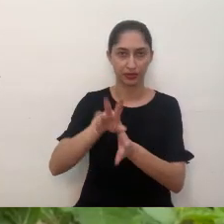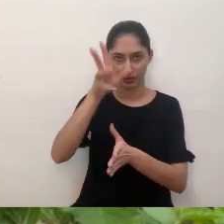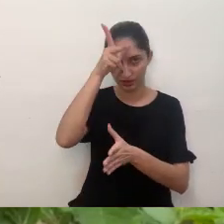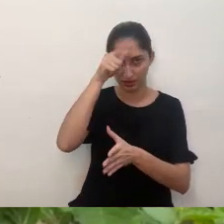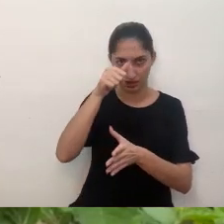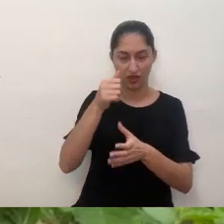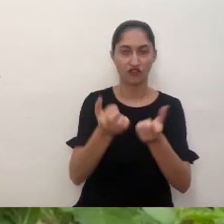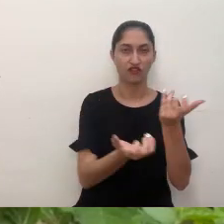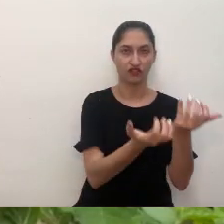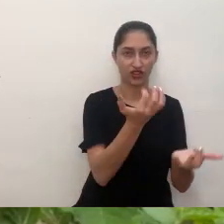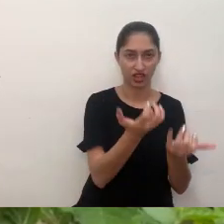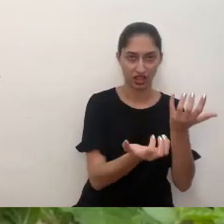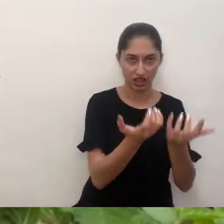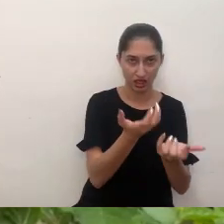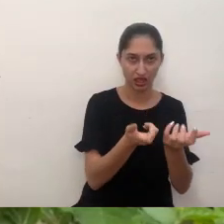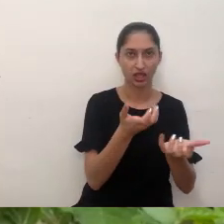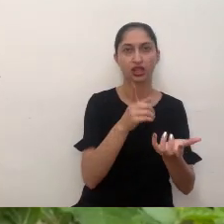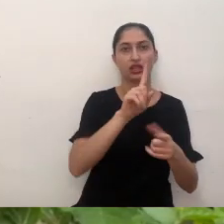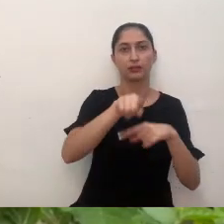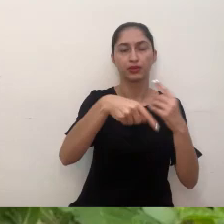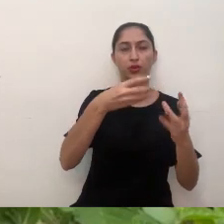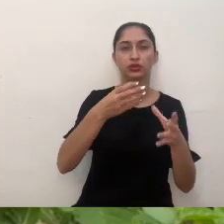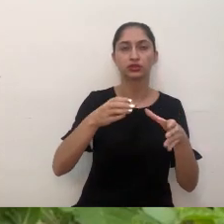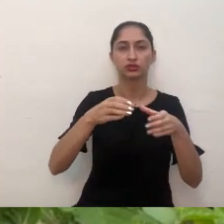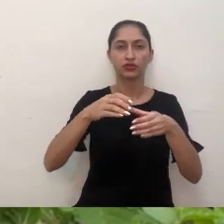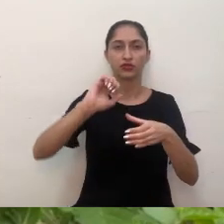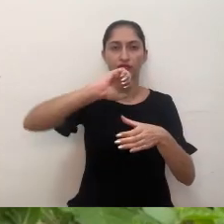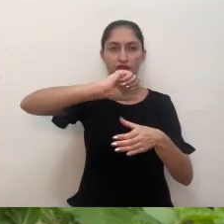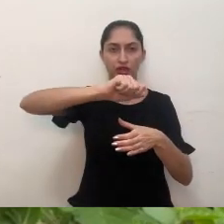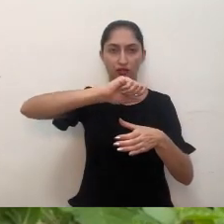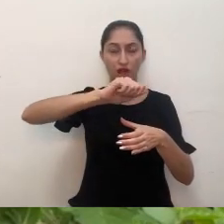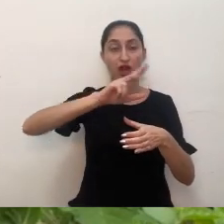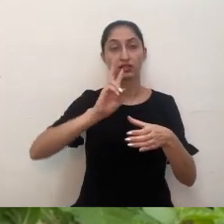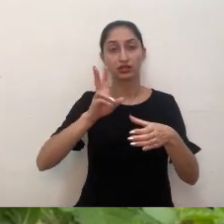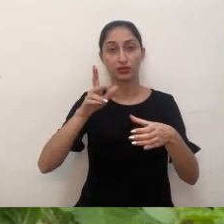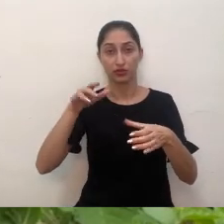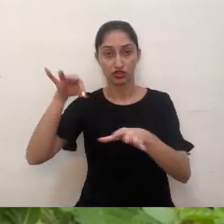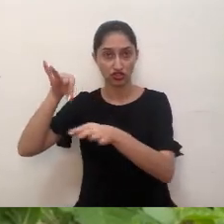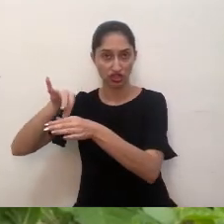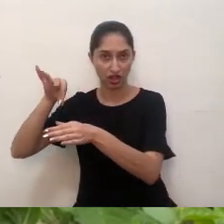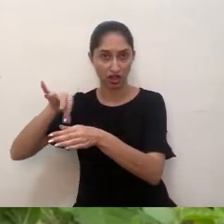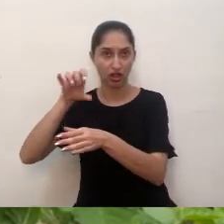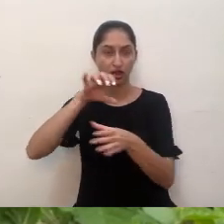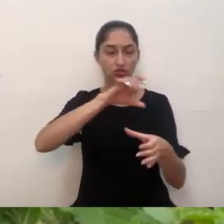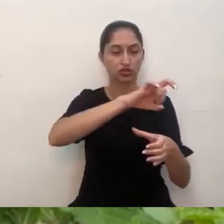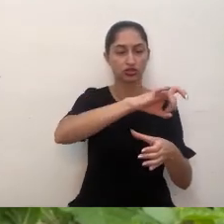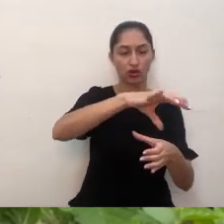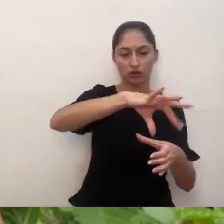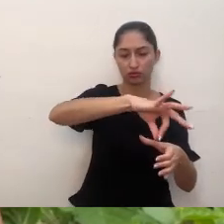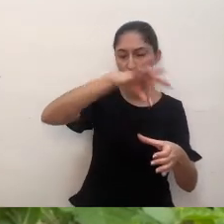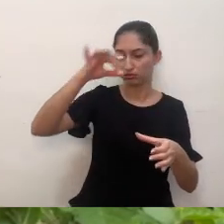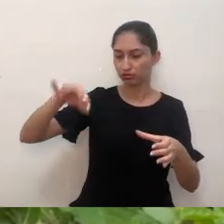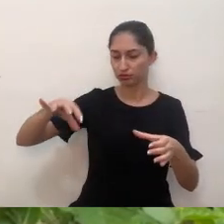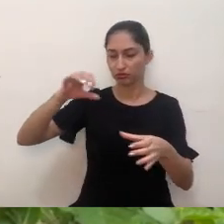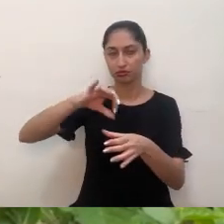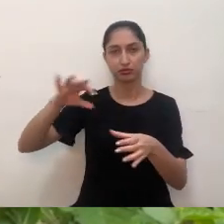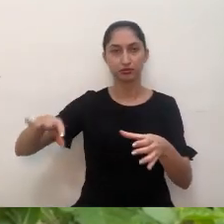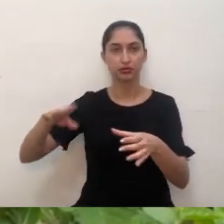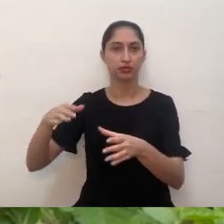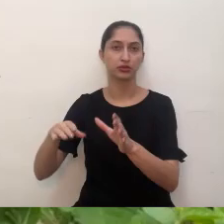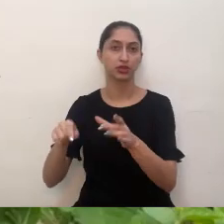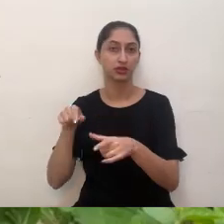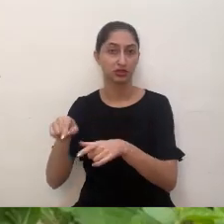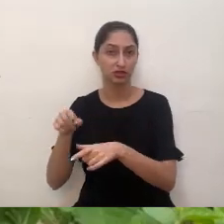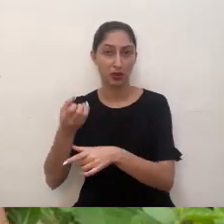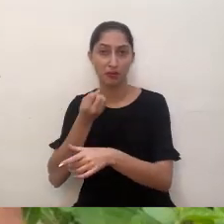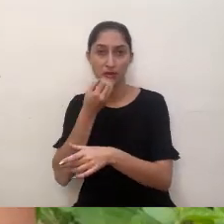fritar. E pô, coloca num vidrinho, aí então, quando for fazer o chá, é só põe umas gotinhas. E dá a pessoa para tomar morno. Muito